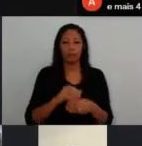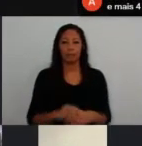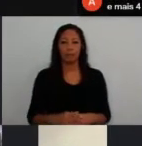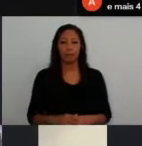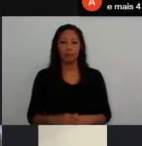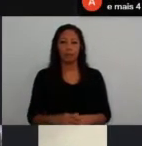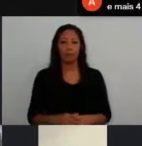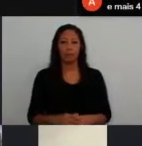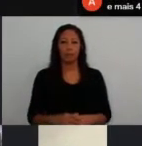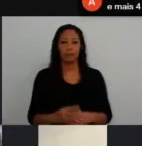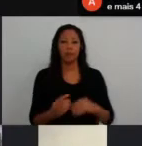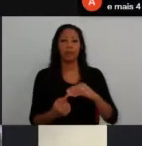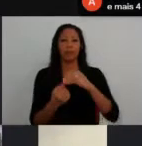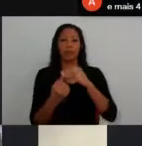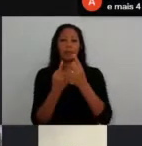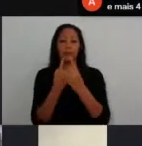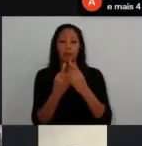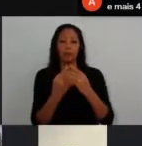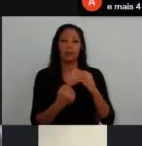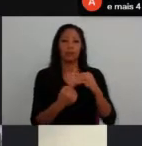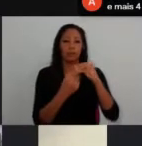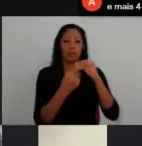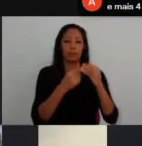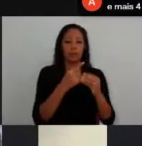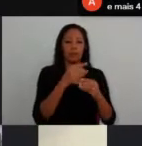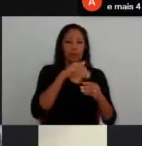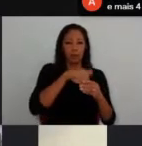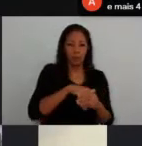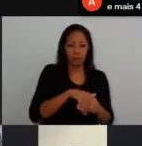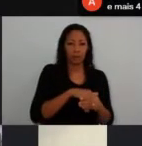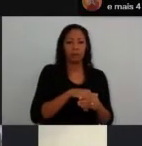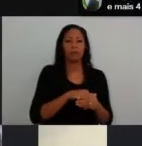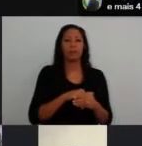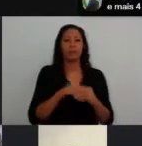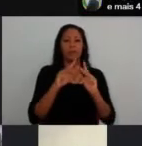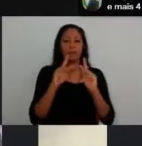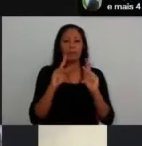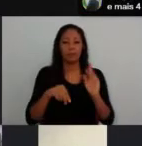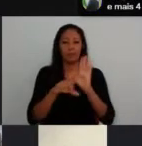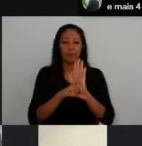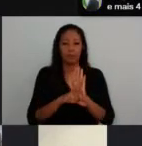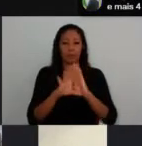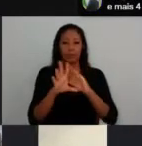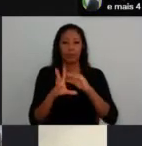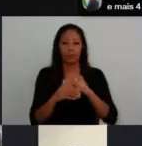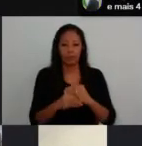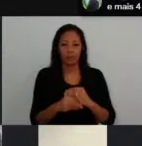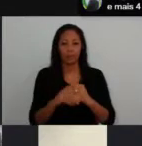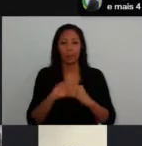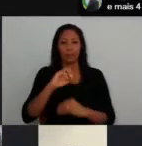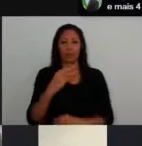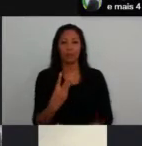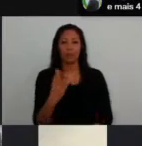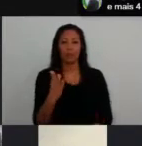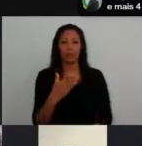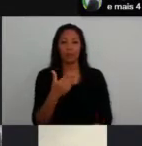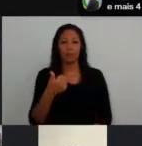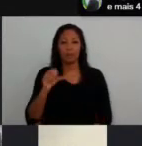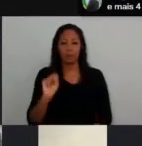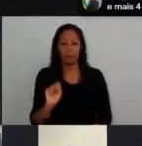Em primeira discussão, em primeira votação, o projeto de lei complementar número 03/2018. Autor, Poder Executivo